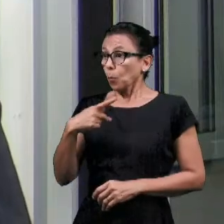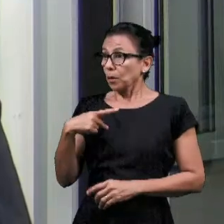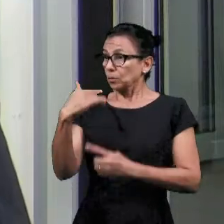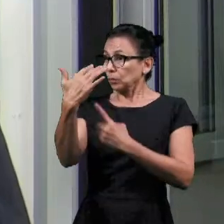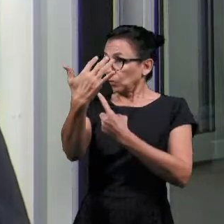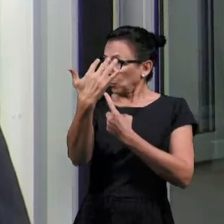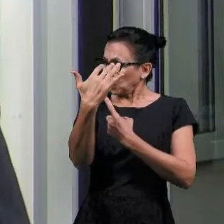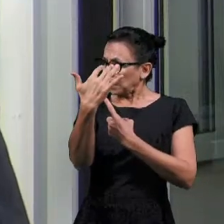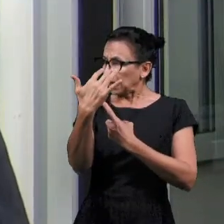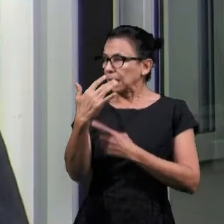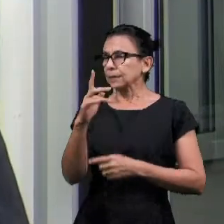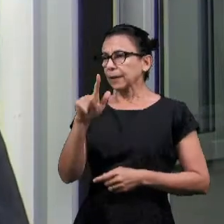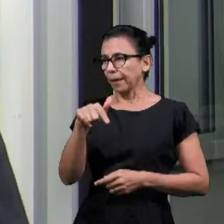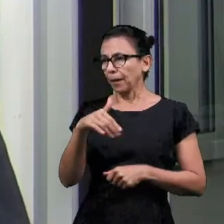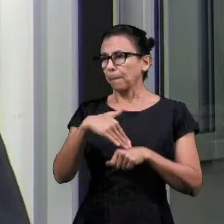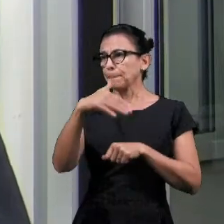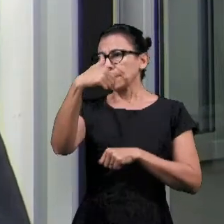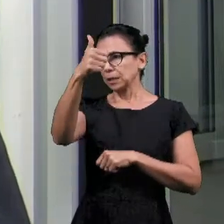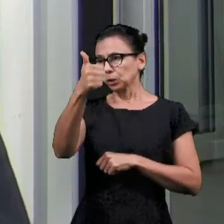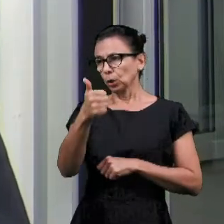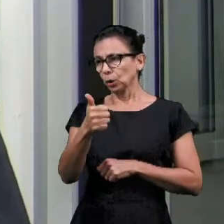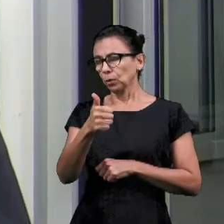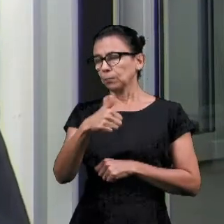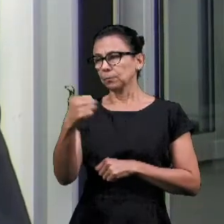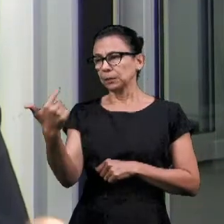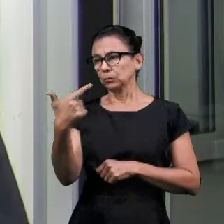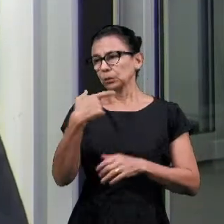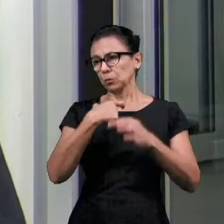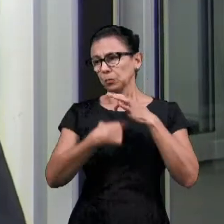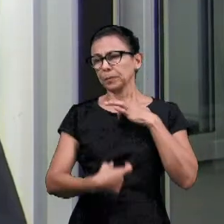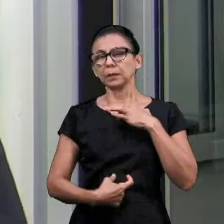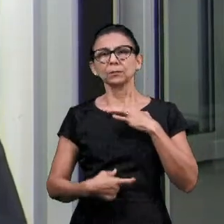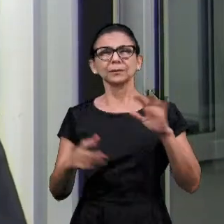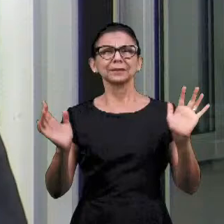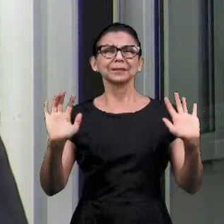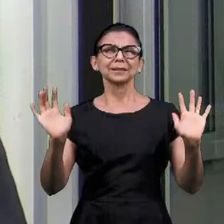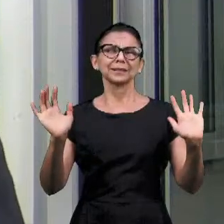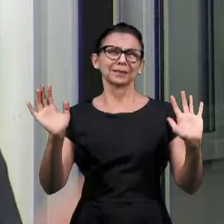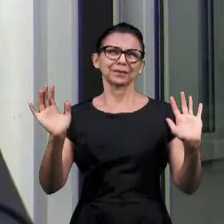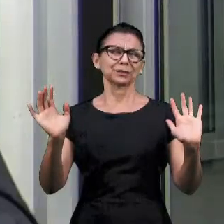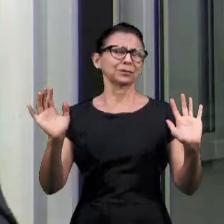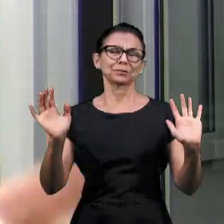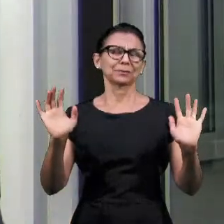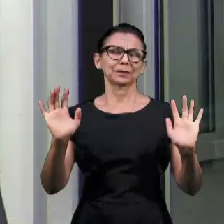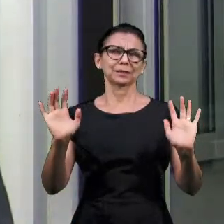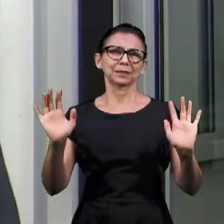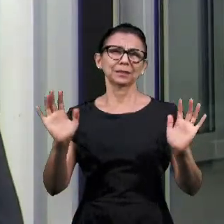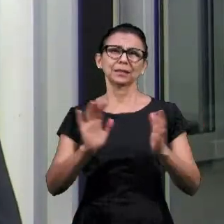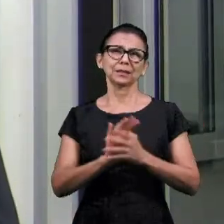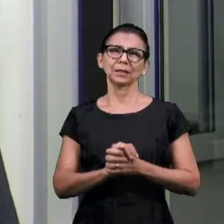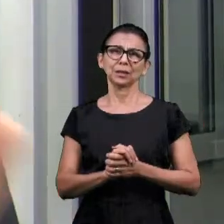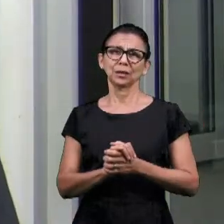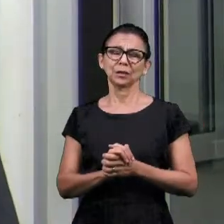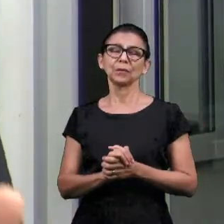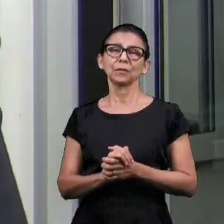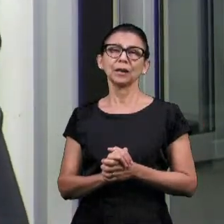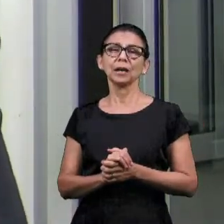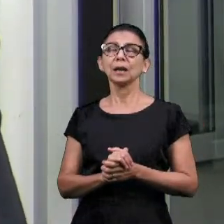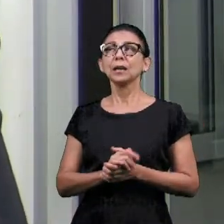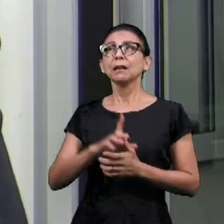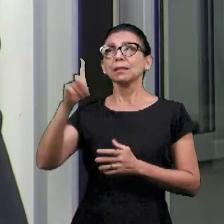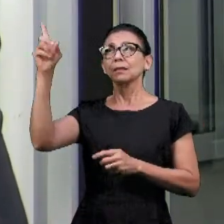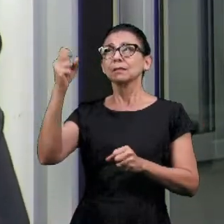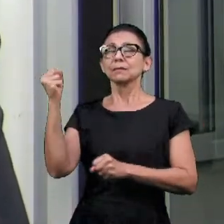é melhor do que a oração do obreiro. Não, quem tem o poder não somos nós, quem tem o poder é quem está ouvindo a oração. E o senhor ouve